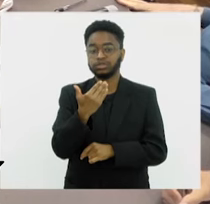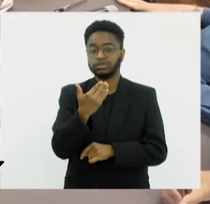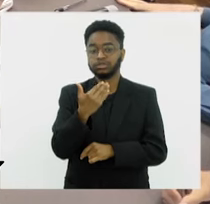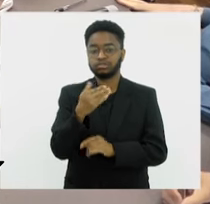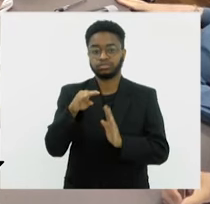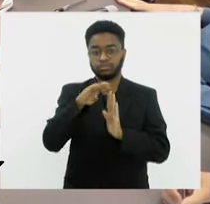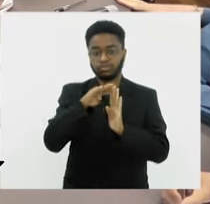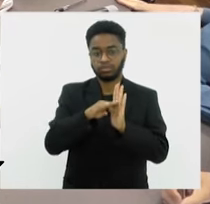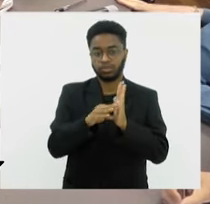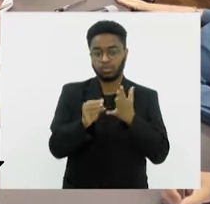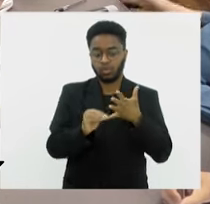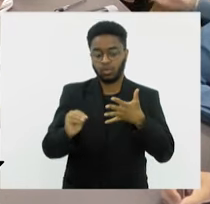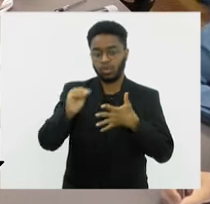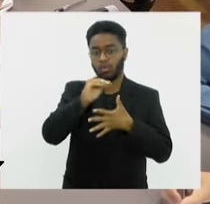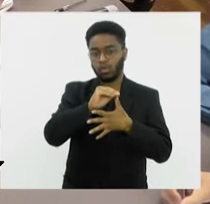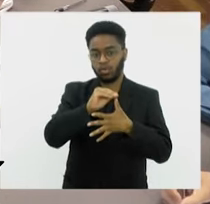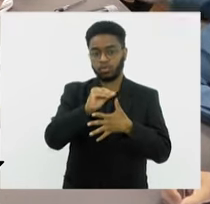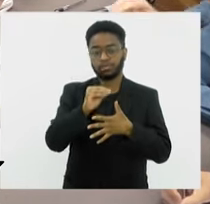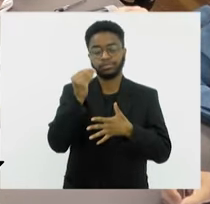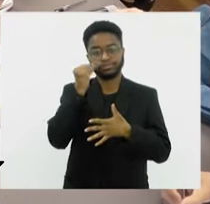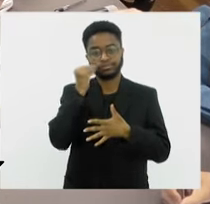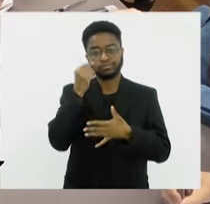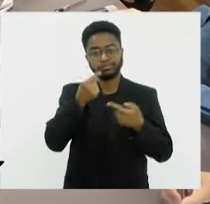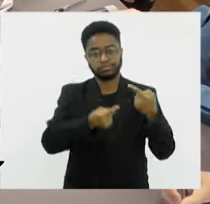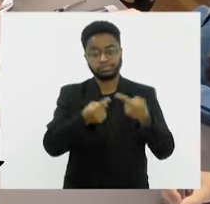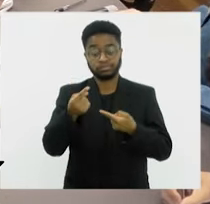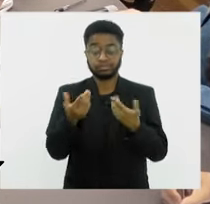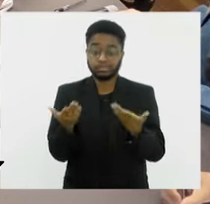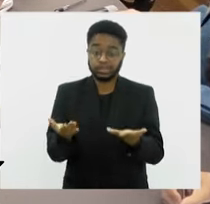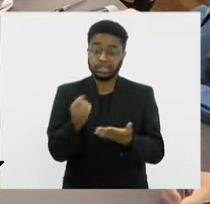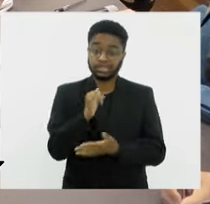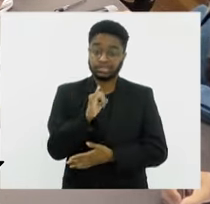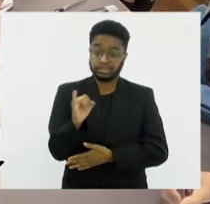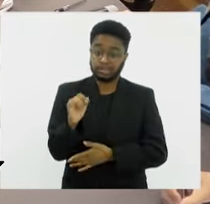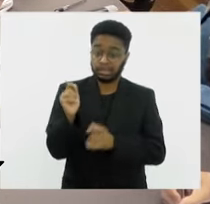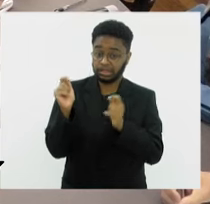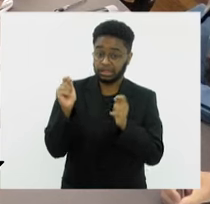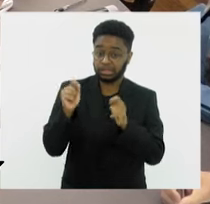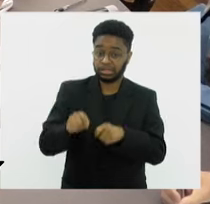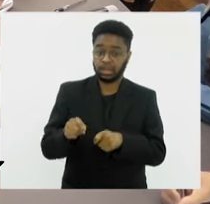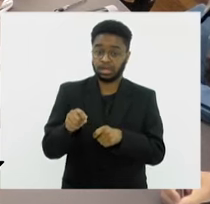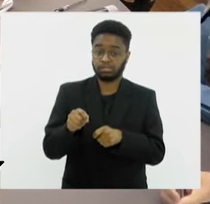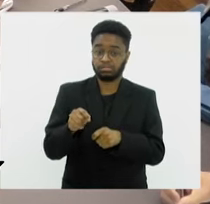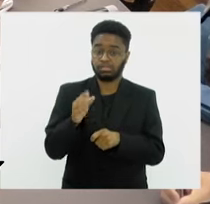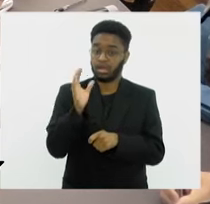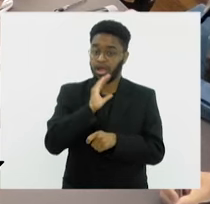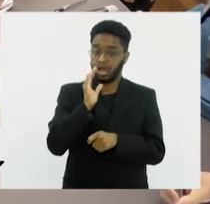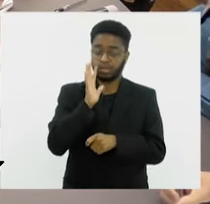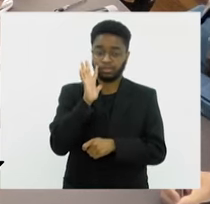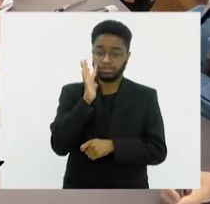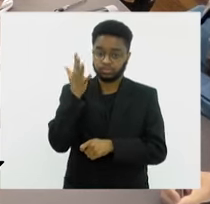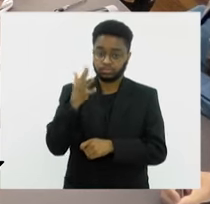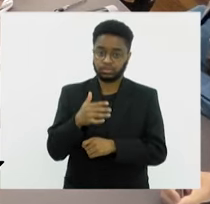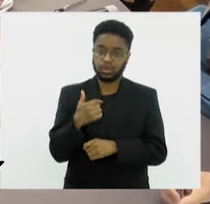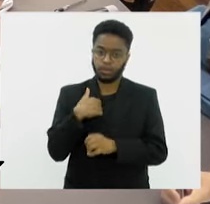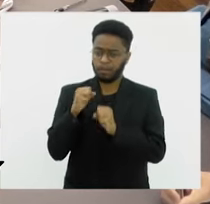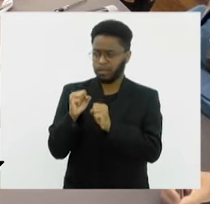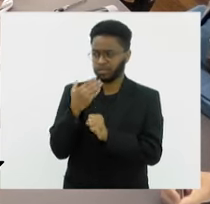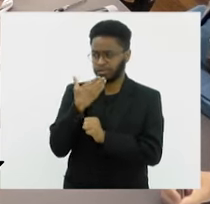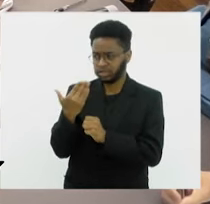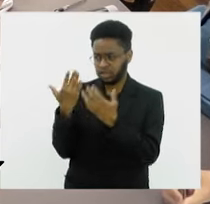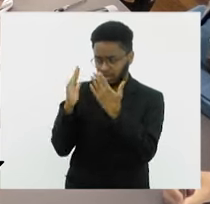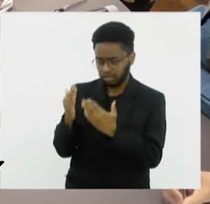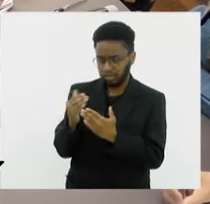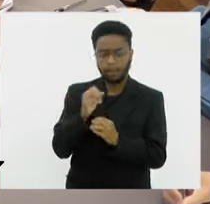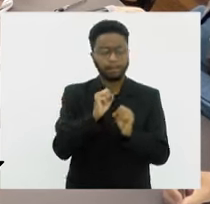de ordem à presidência, levantando ali. Aí, se a gente já puder já superar... Posso eu pedir vou cantar para pode. Eu vou dizer a Vossa Excelência, se